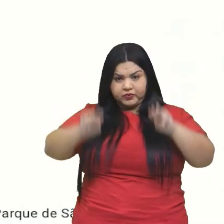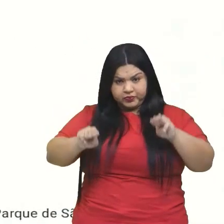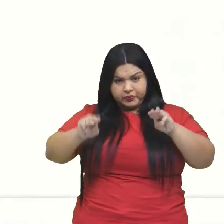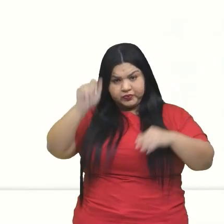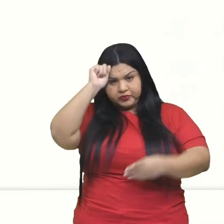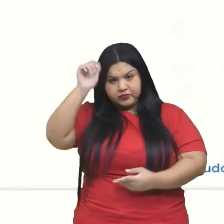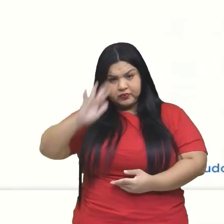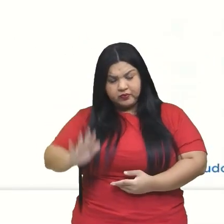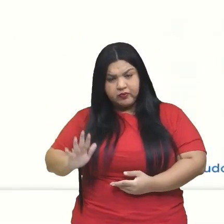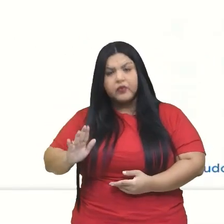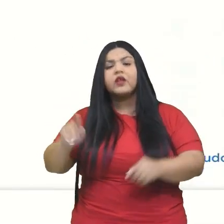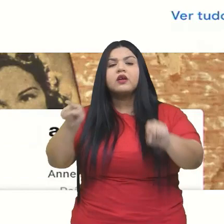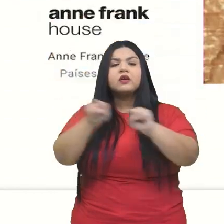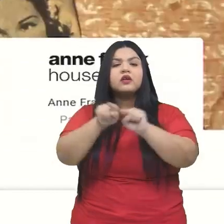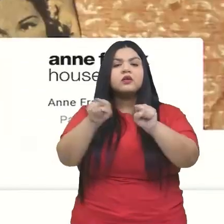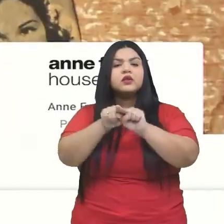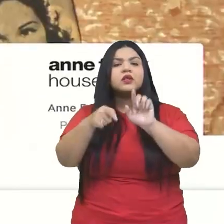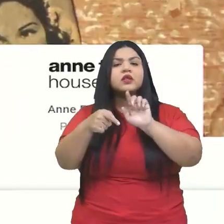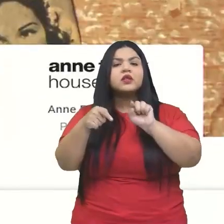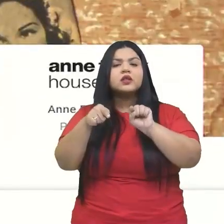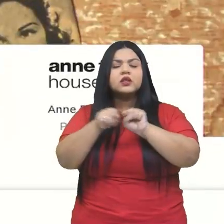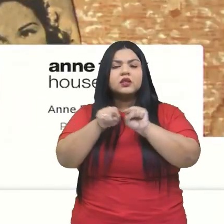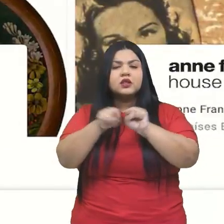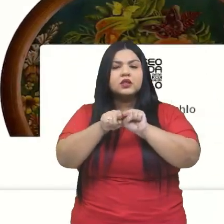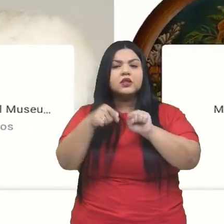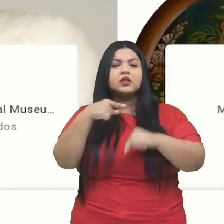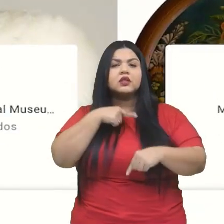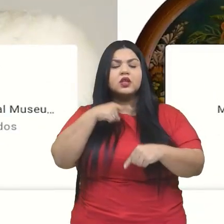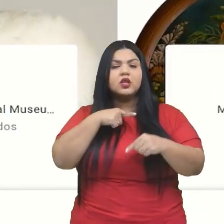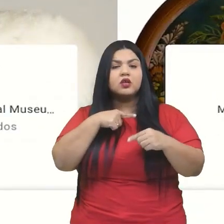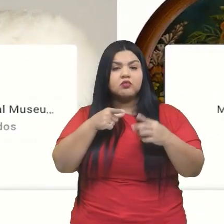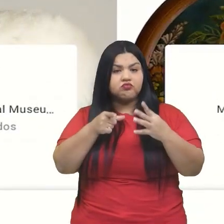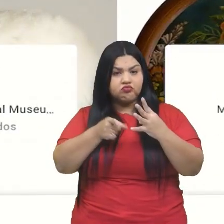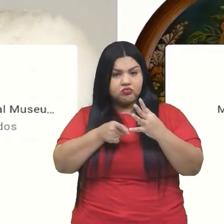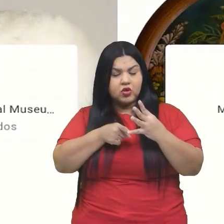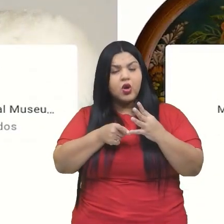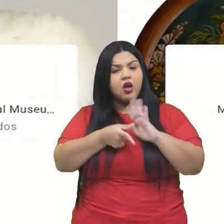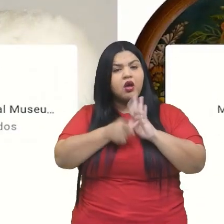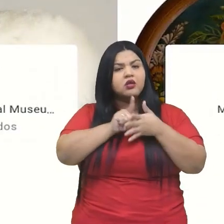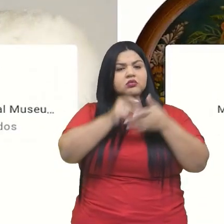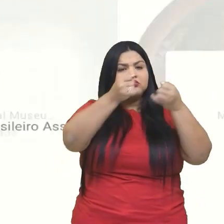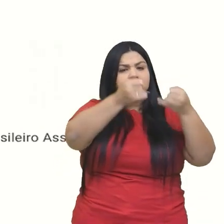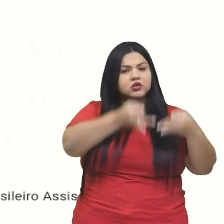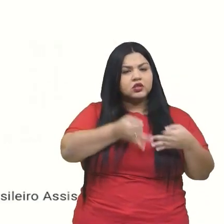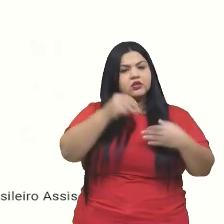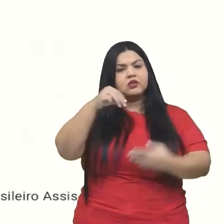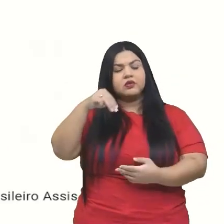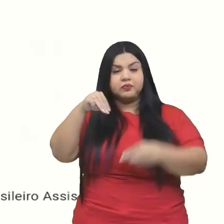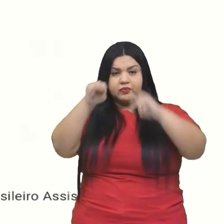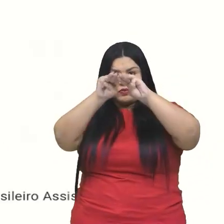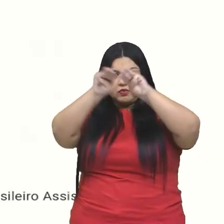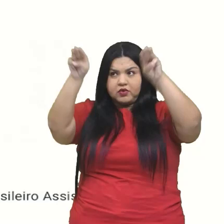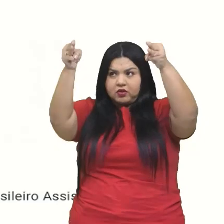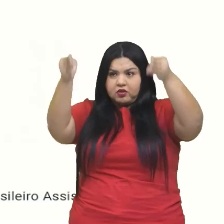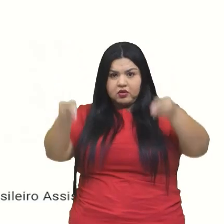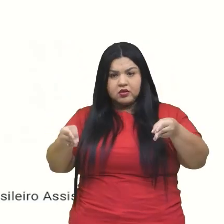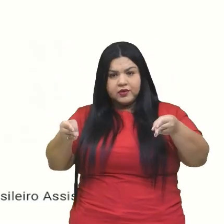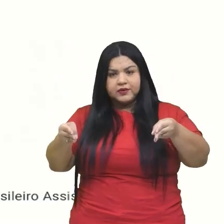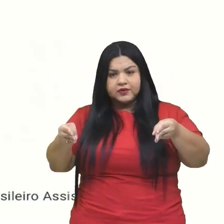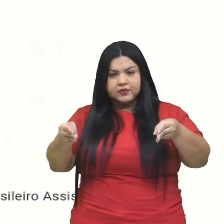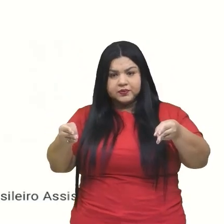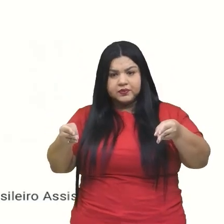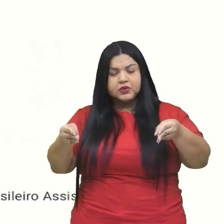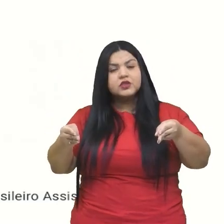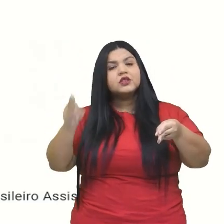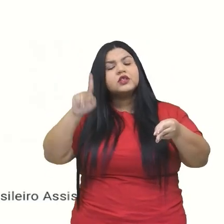E a gente tem também, olha só, o último museu que eu já havia falado no início, que é o MASP, que é o Museu de Arte de São